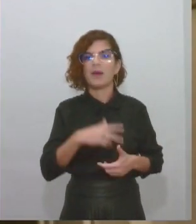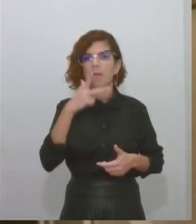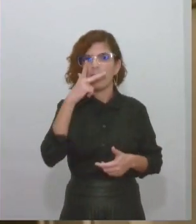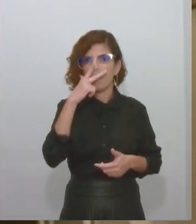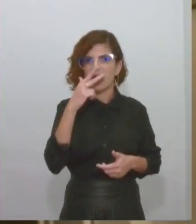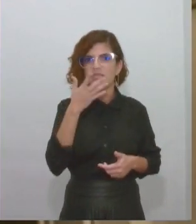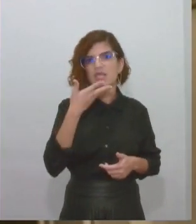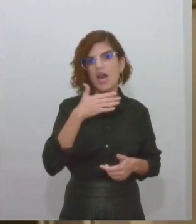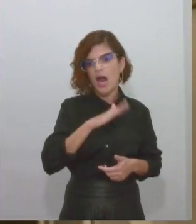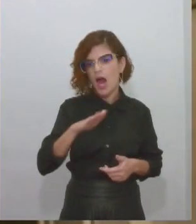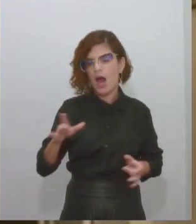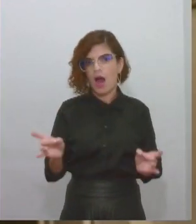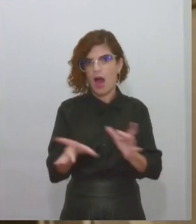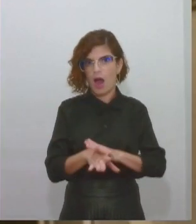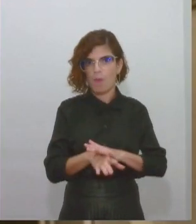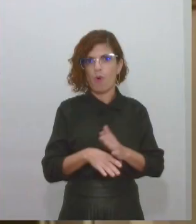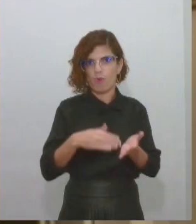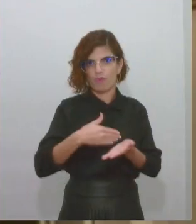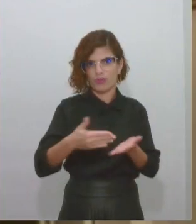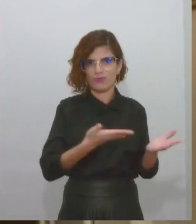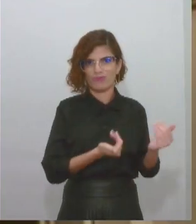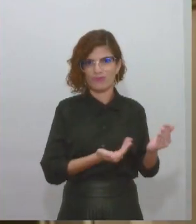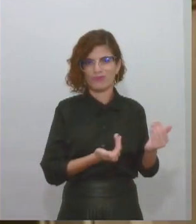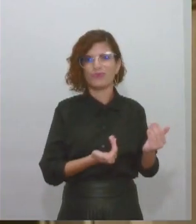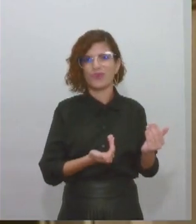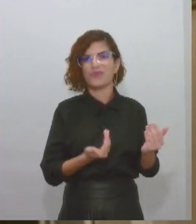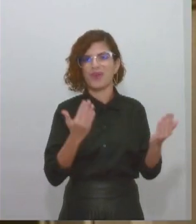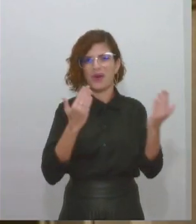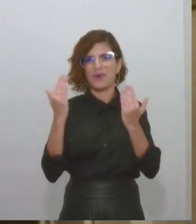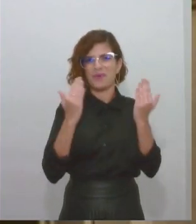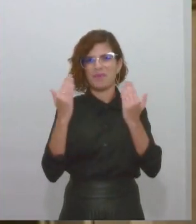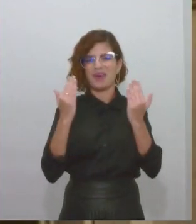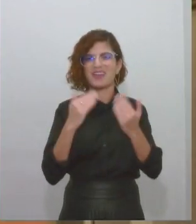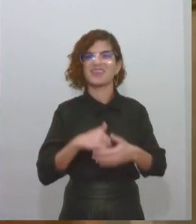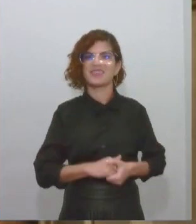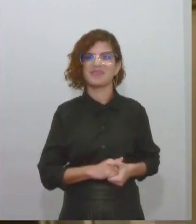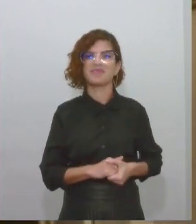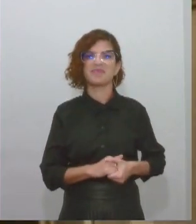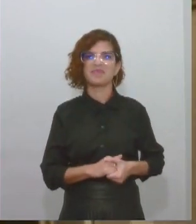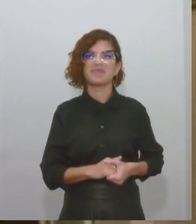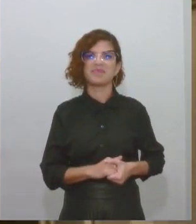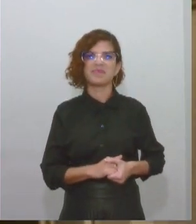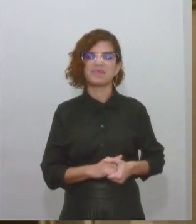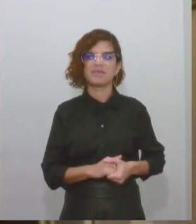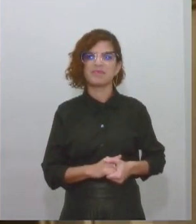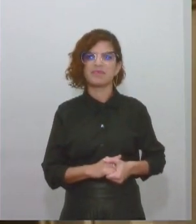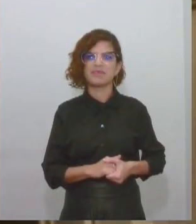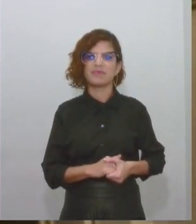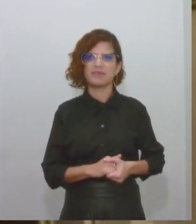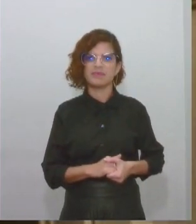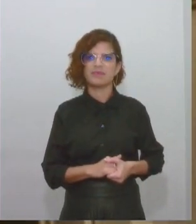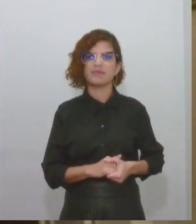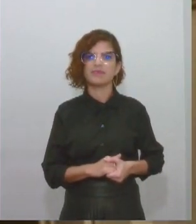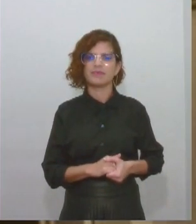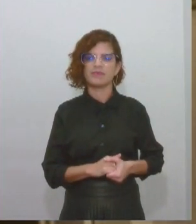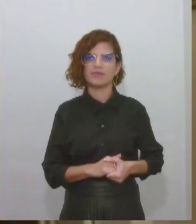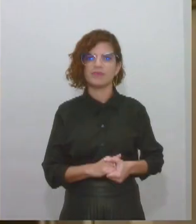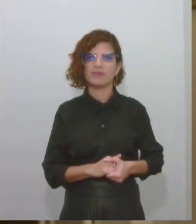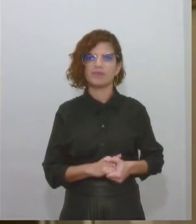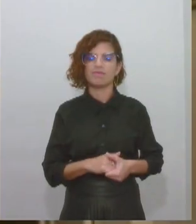Do juvenil, e estamos chegando à nossa puberdade, coroado de êxito, porque a